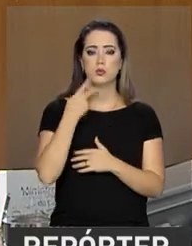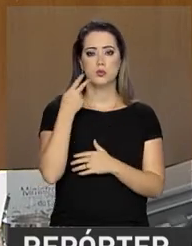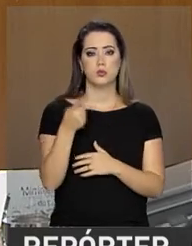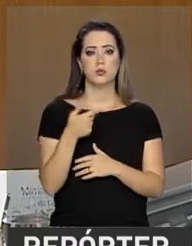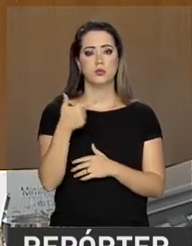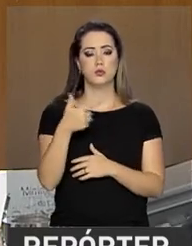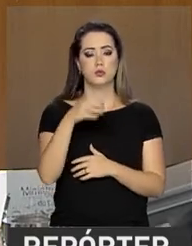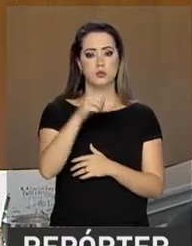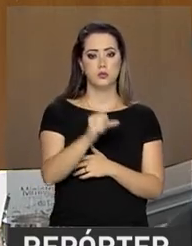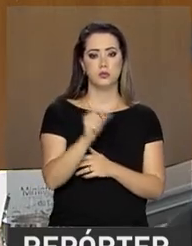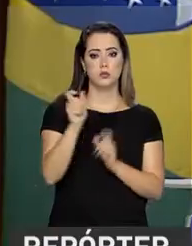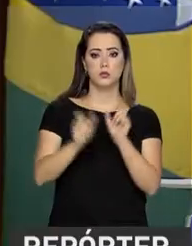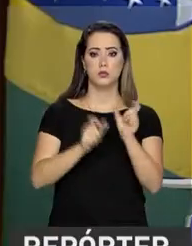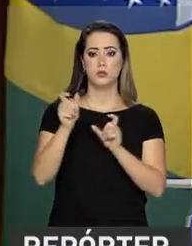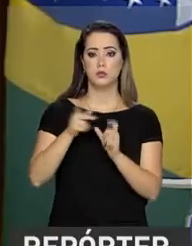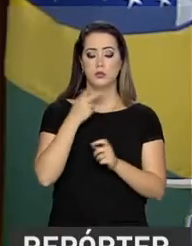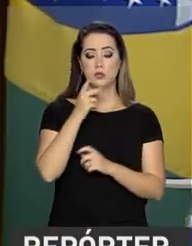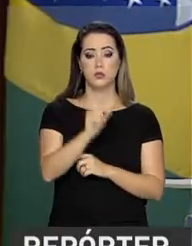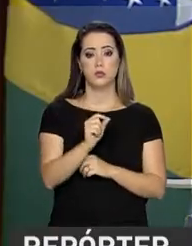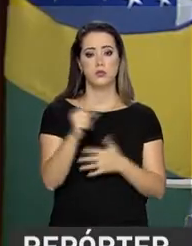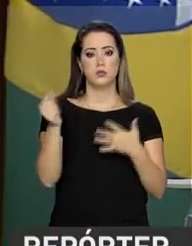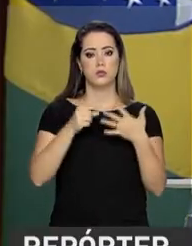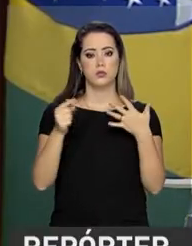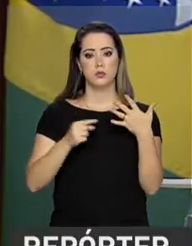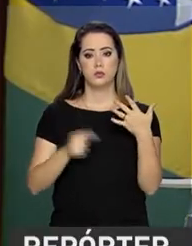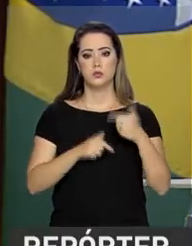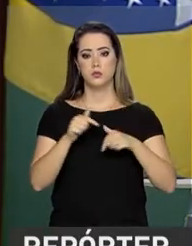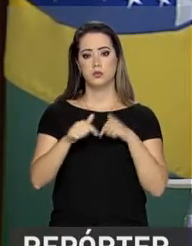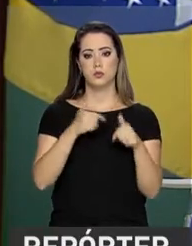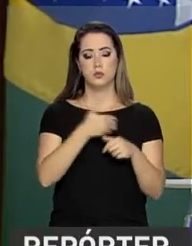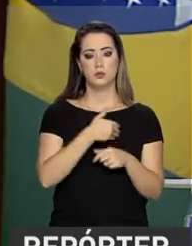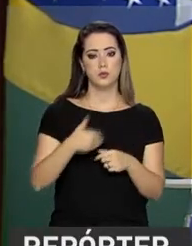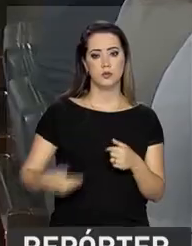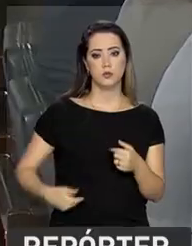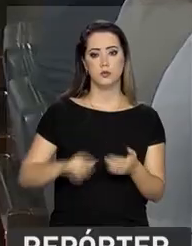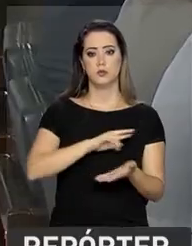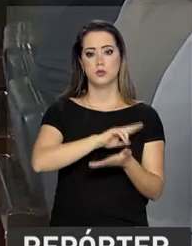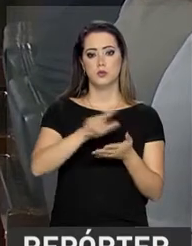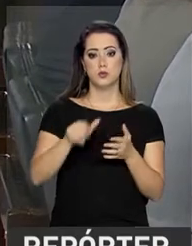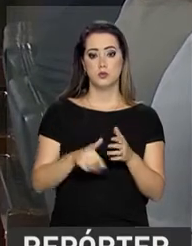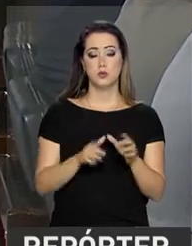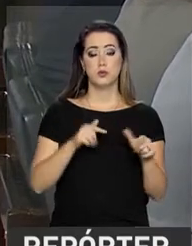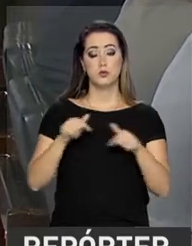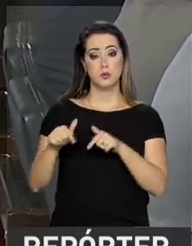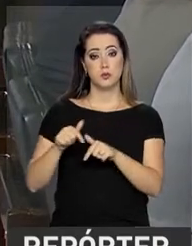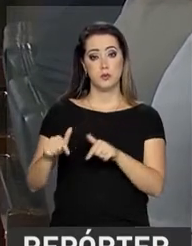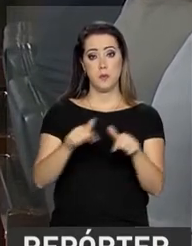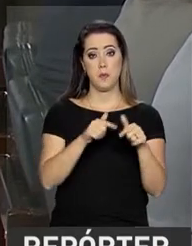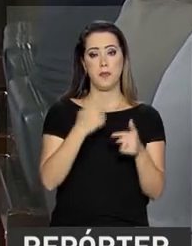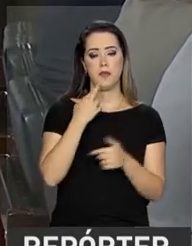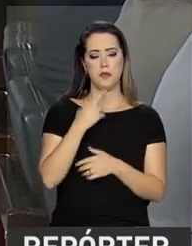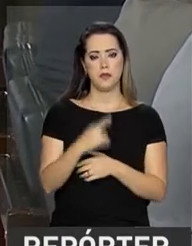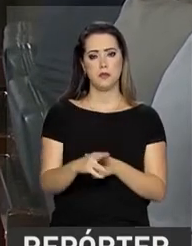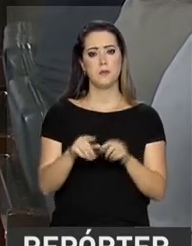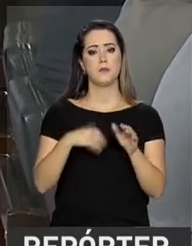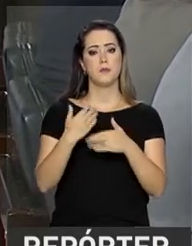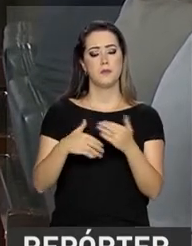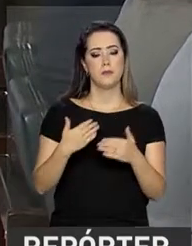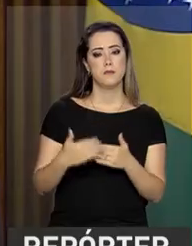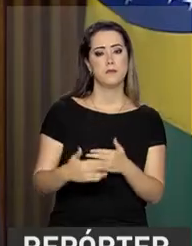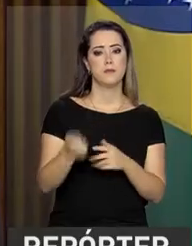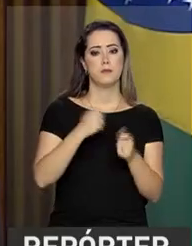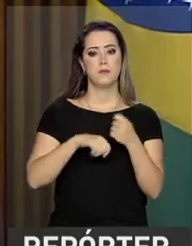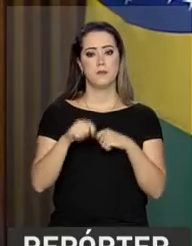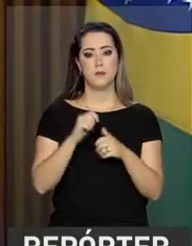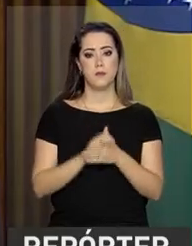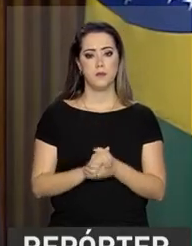ministros presentes tema e listou as ações do governo em diversas áreas e falou sobre os resultados obtidos na área econômica